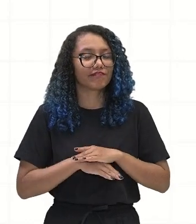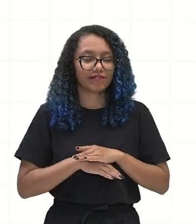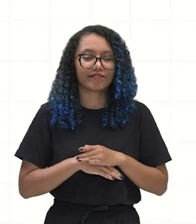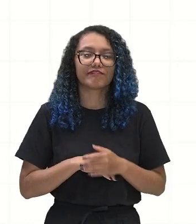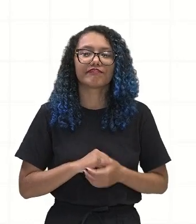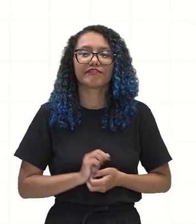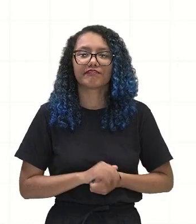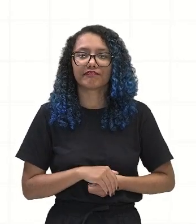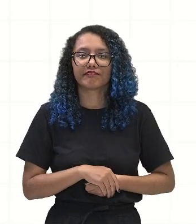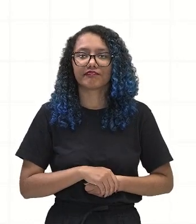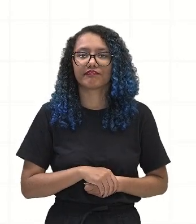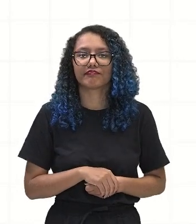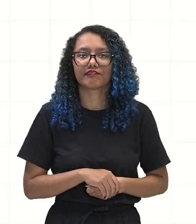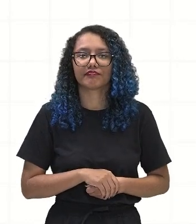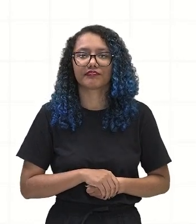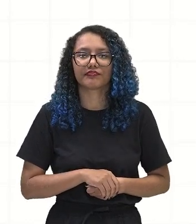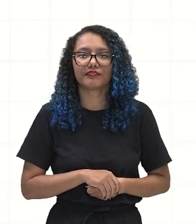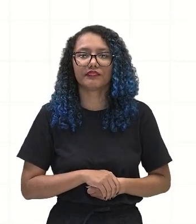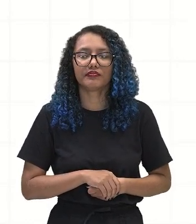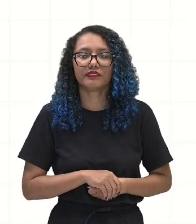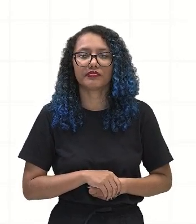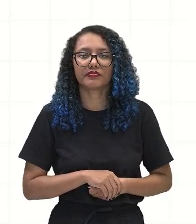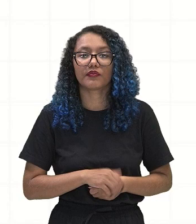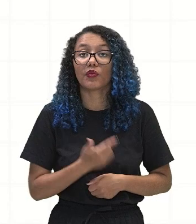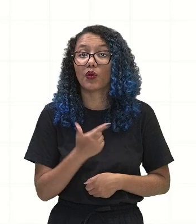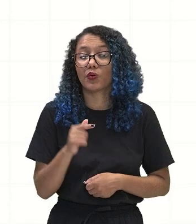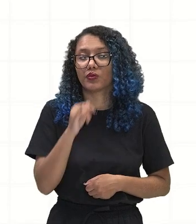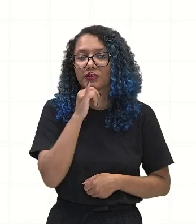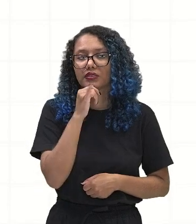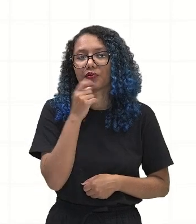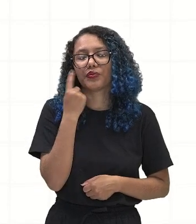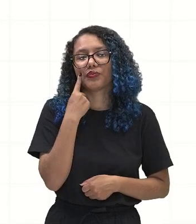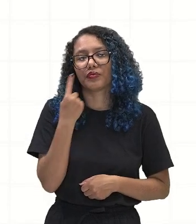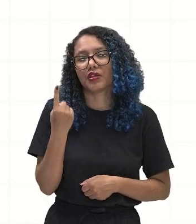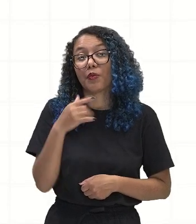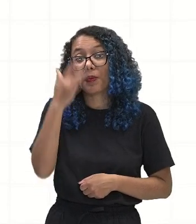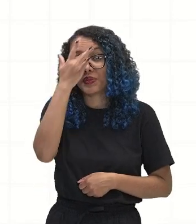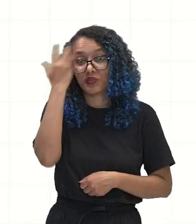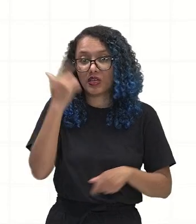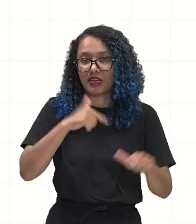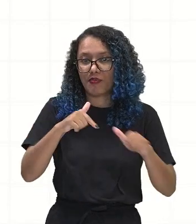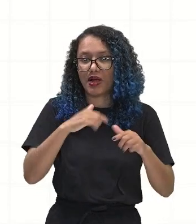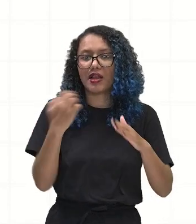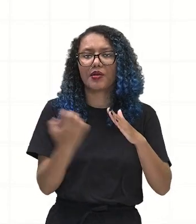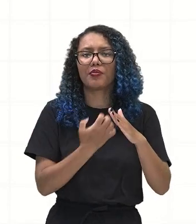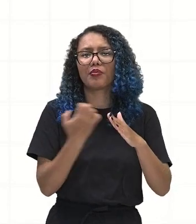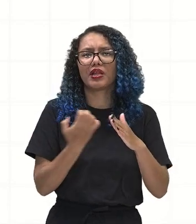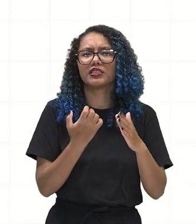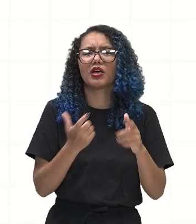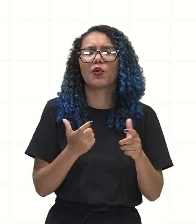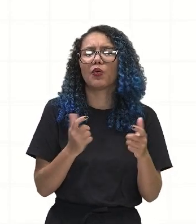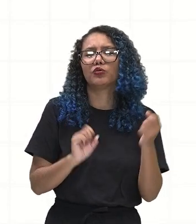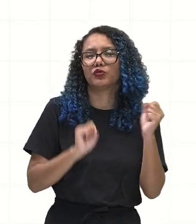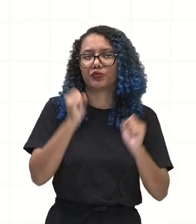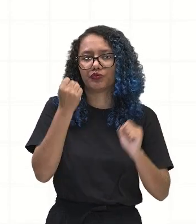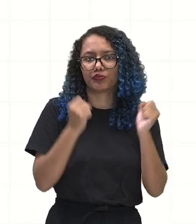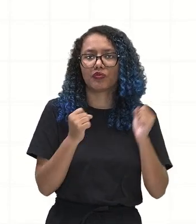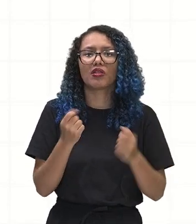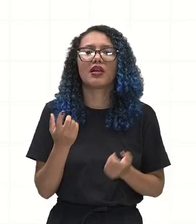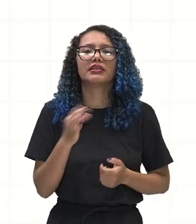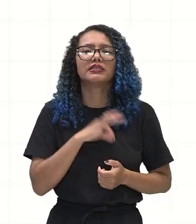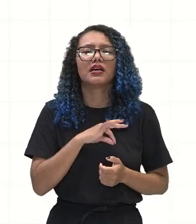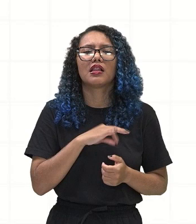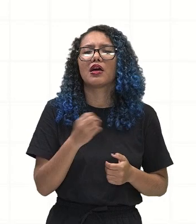Vamos aqui para mais um exemplo. Um funcionário de uma empresa do Polo Industrial de Manaus recebe um salário de R$2.500